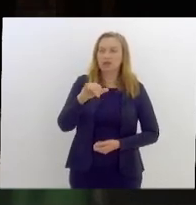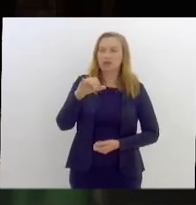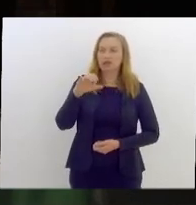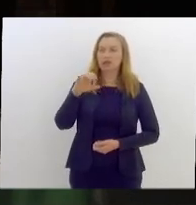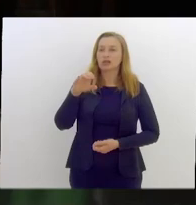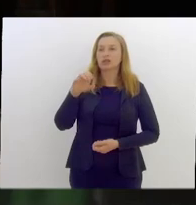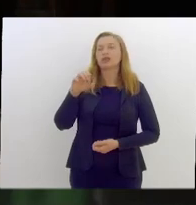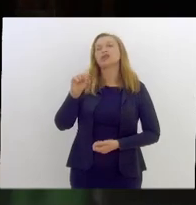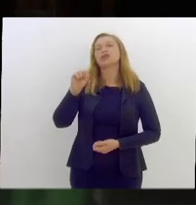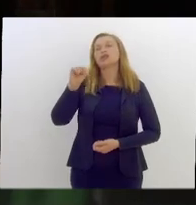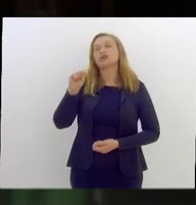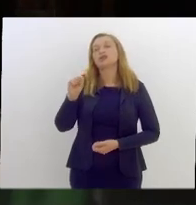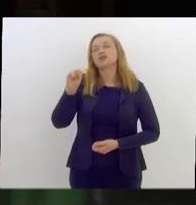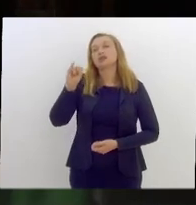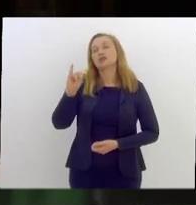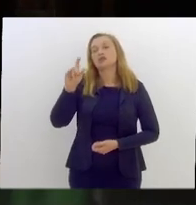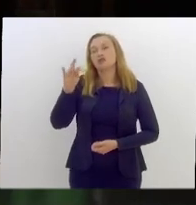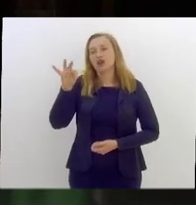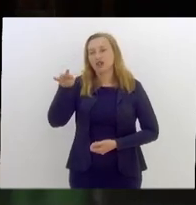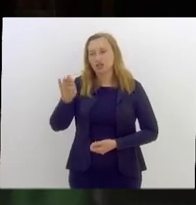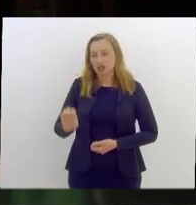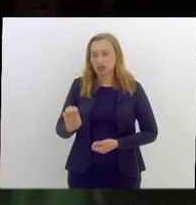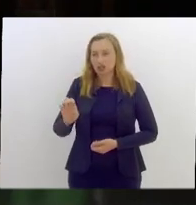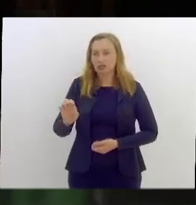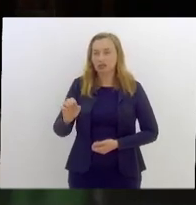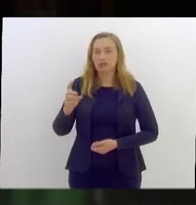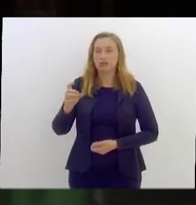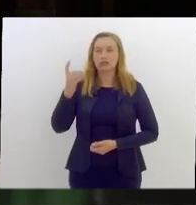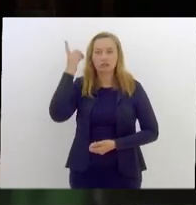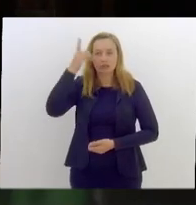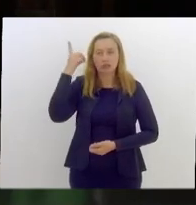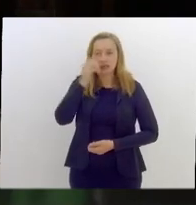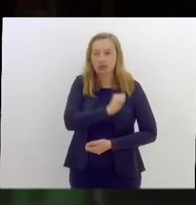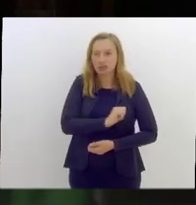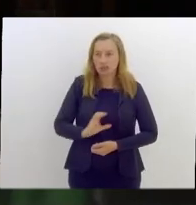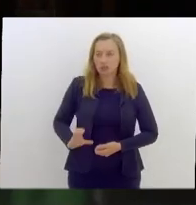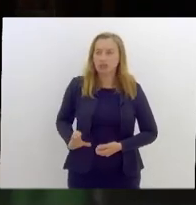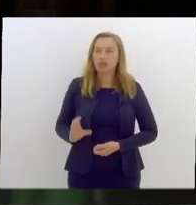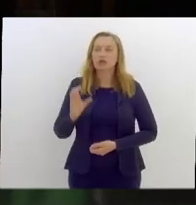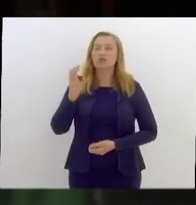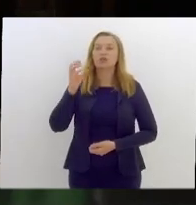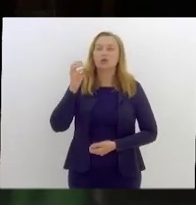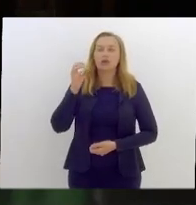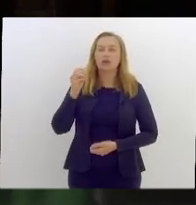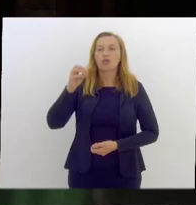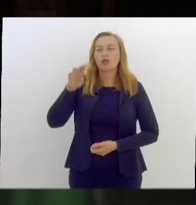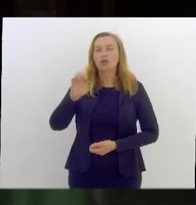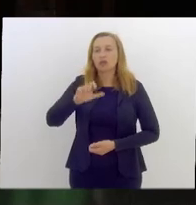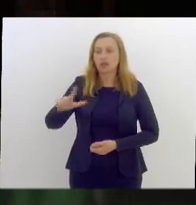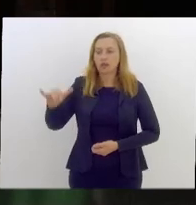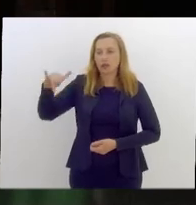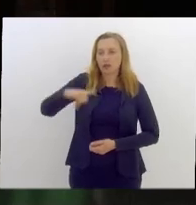Cerqueira, autor, deputado André Siciliano. Coronel Aviador